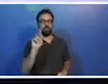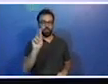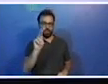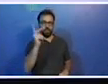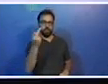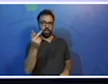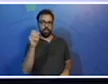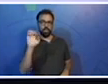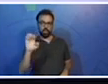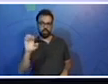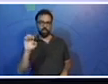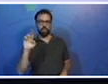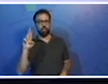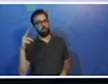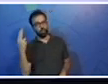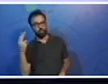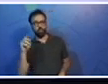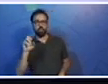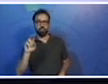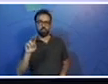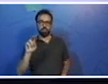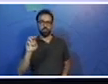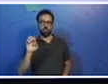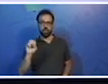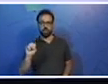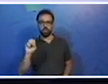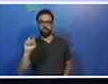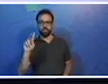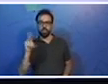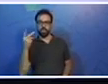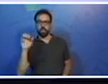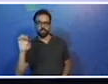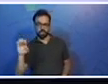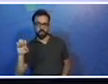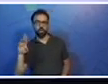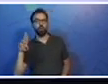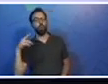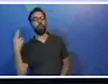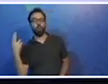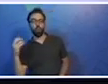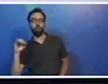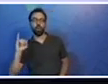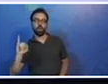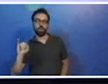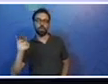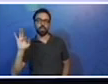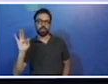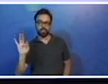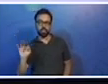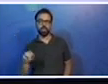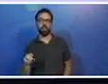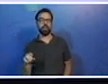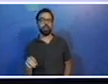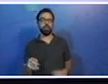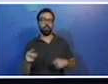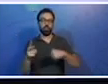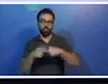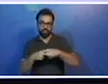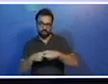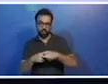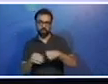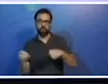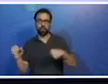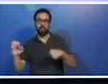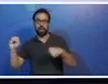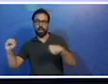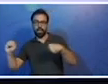atrelados a he, she ou it, eles recebem S, ES ou IES. Para